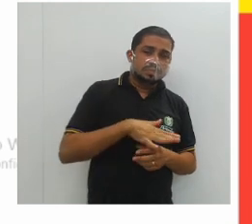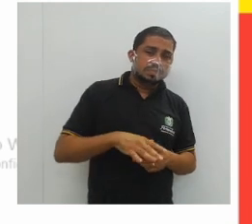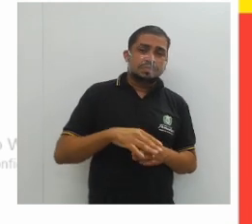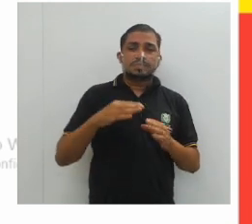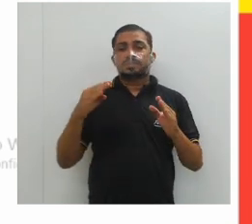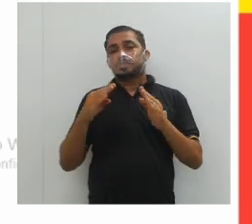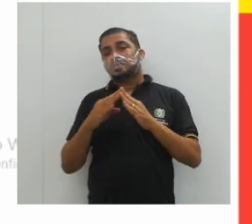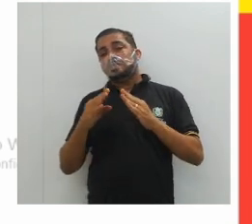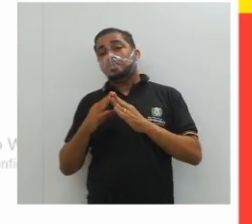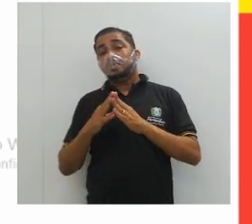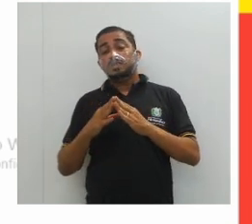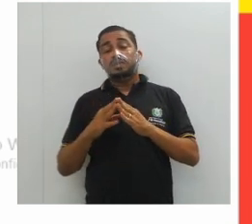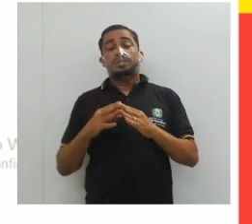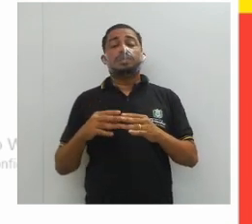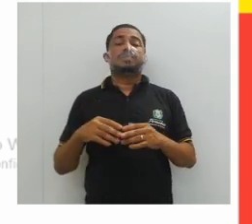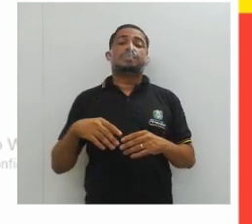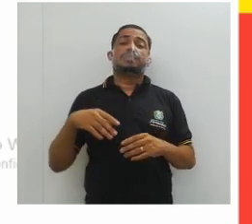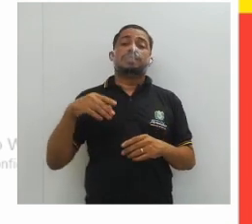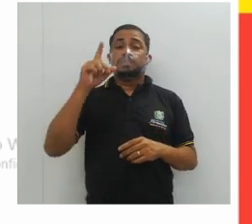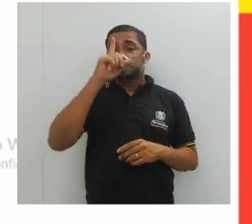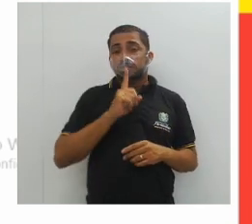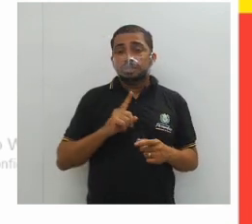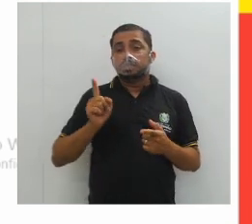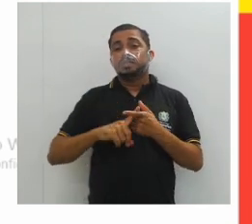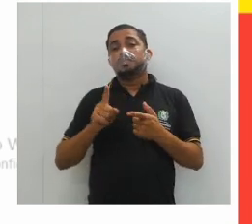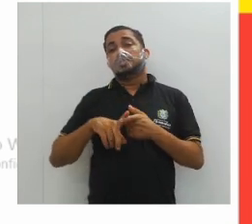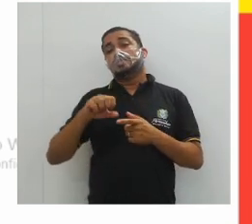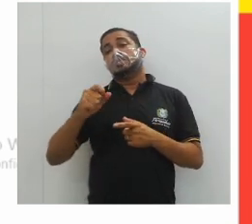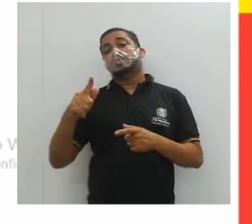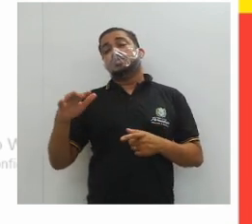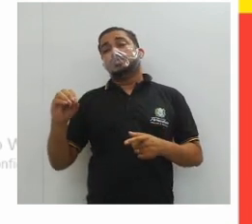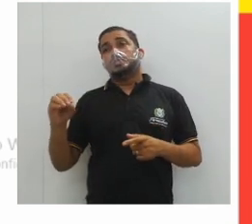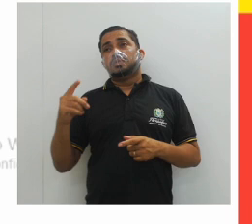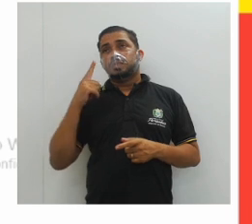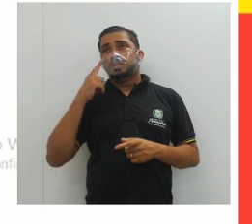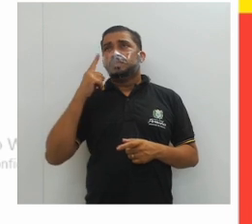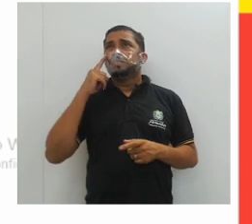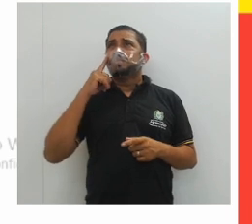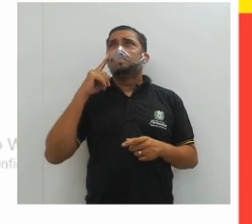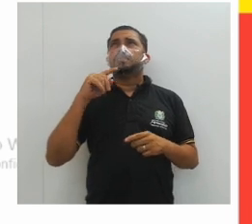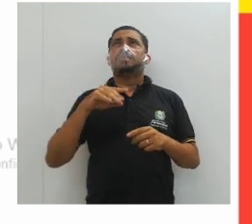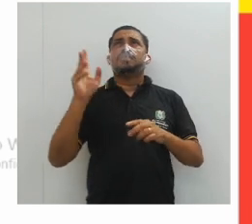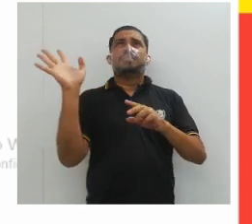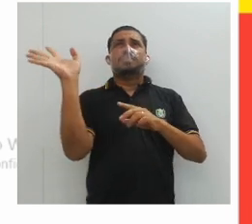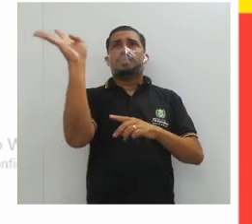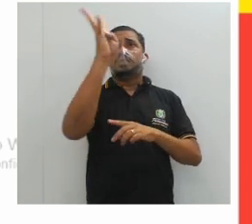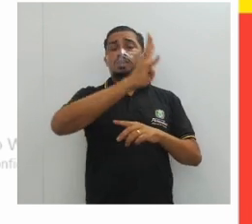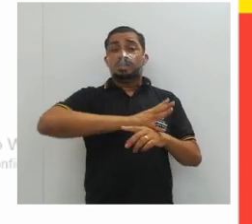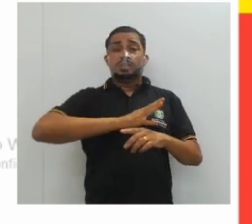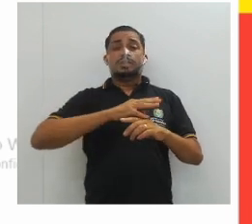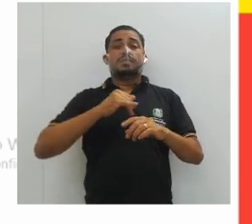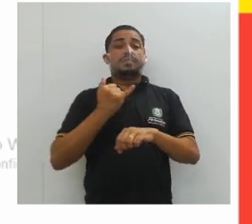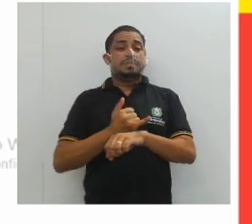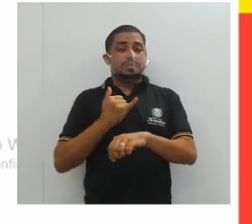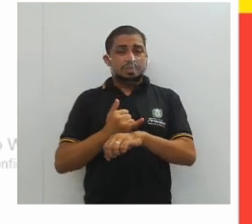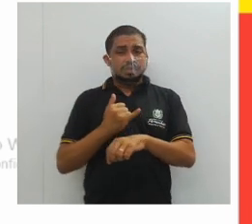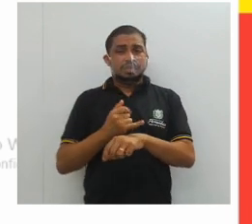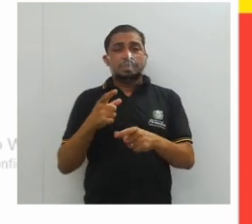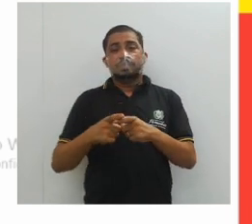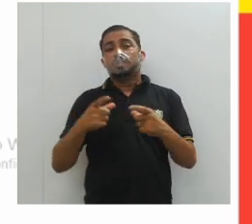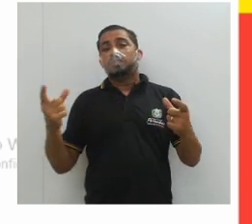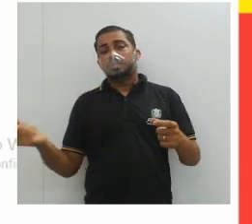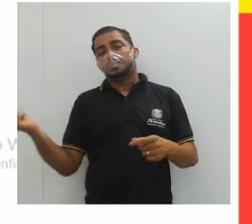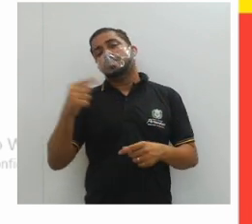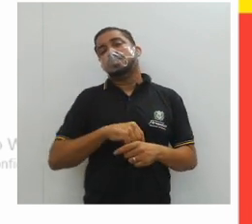for no mercado de São José e olhar para aquela estrutura do teto toda em ferro, boa parte daquele ferro ali veio da